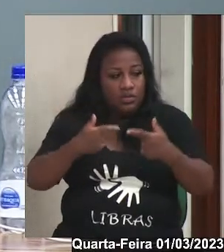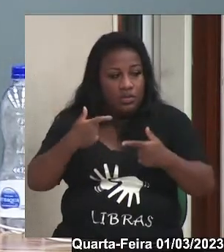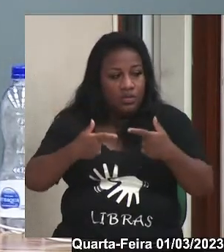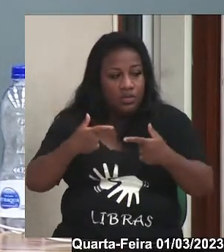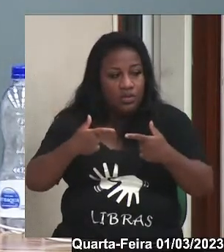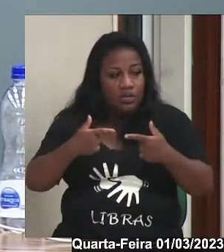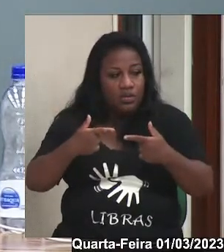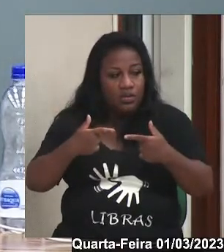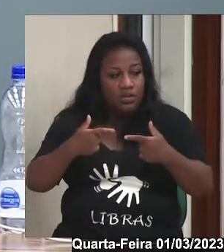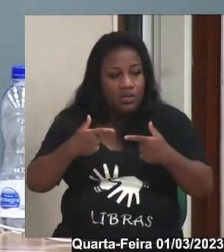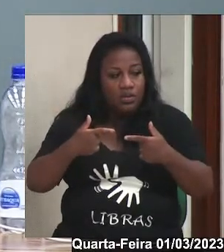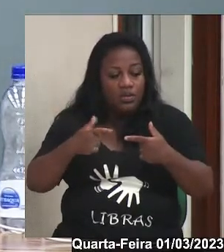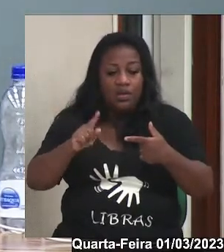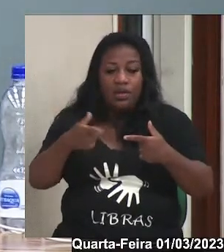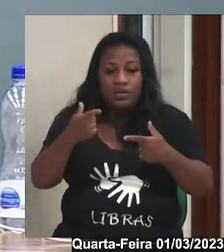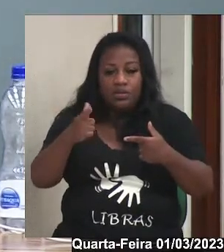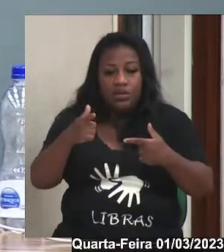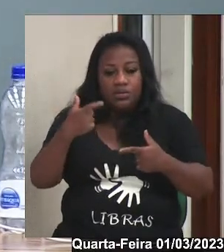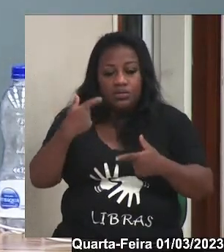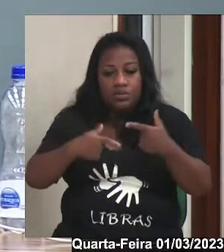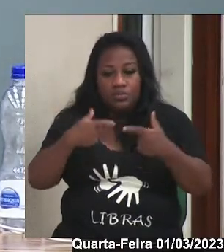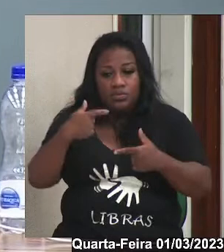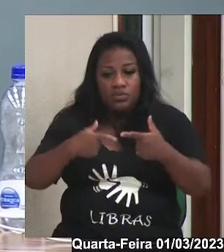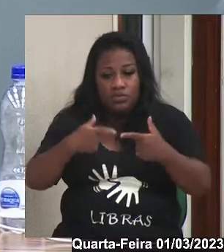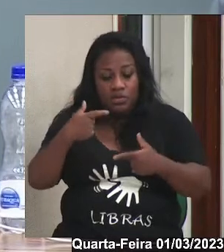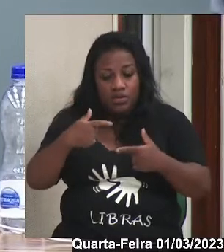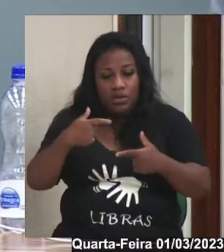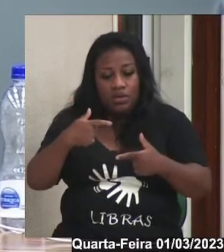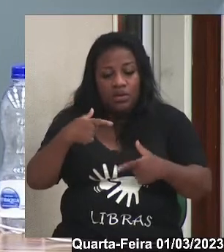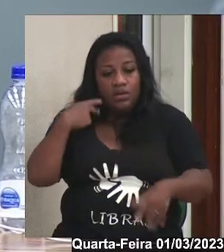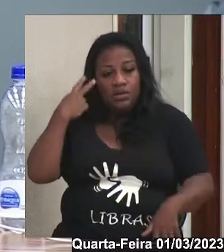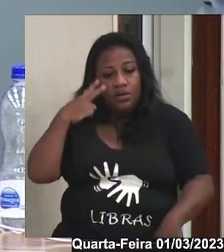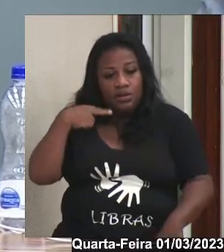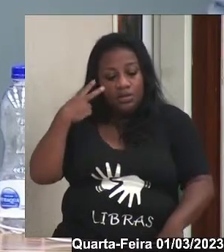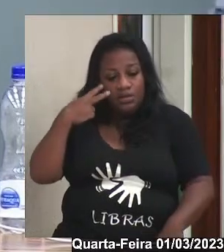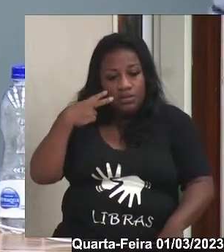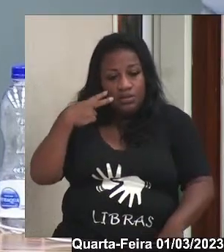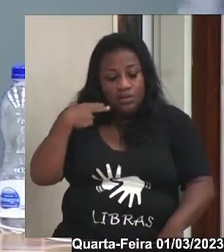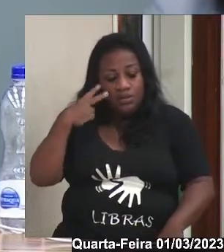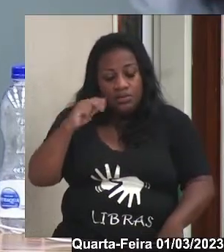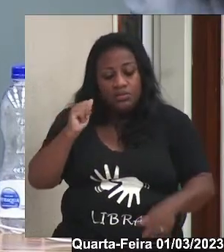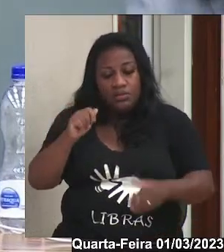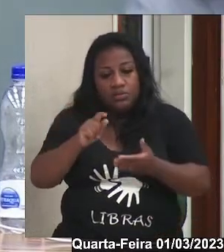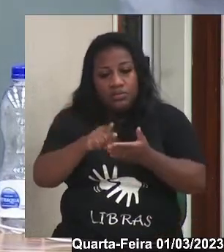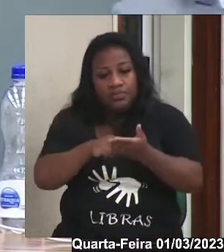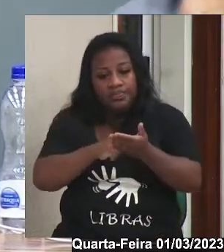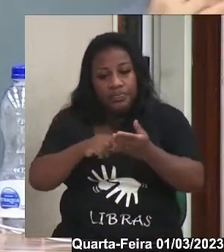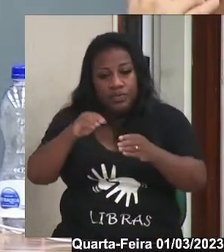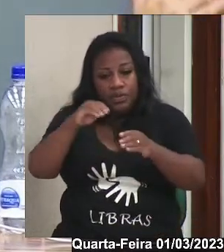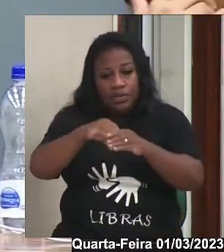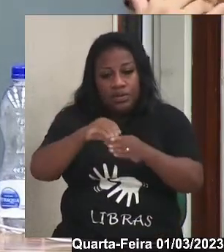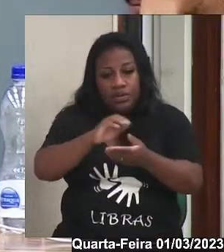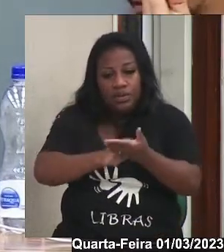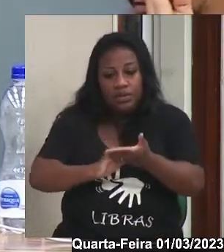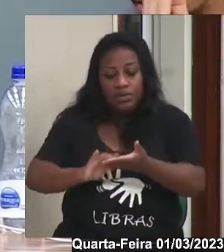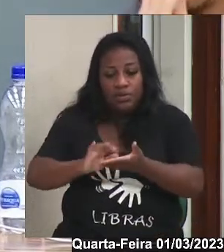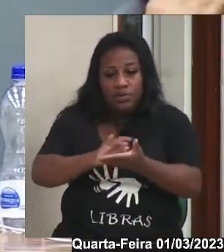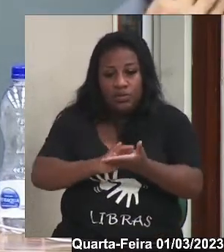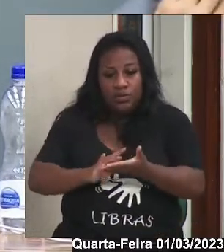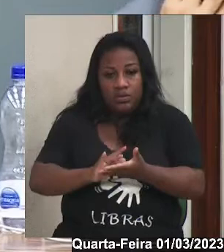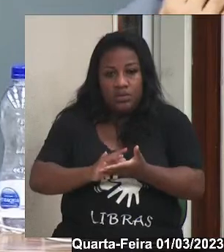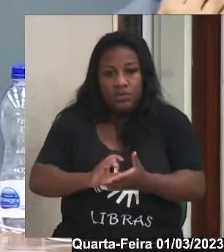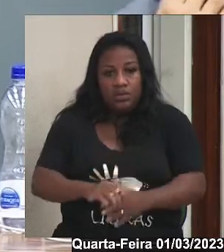em discussão. Não havendo discussão, os vereadores podem computar o voto de forma eletrônica.